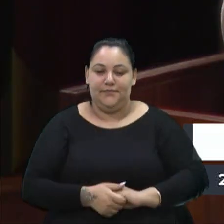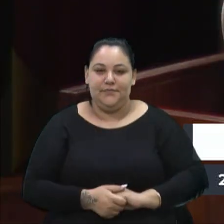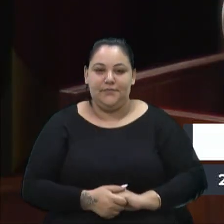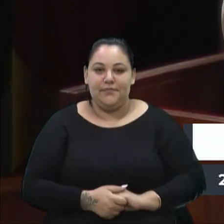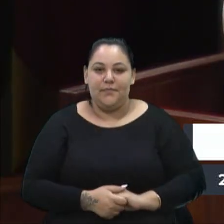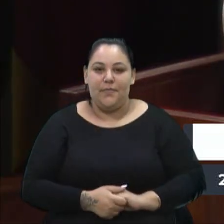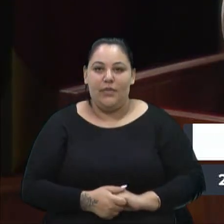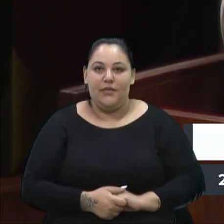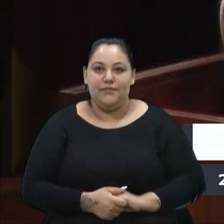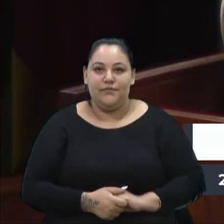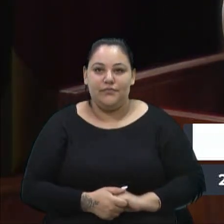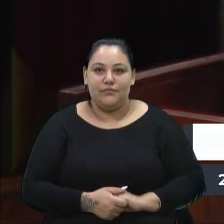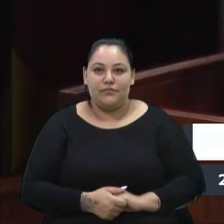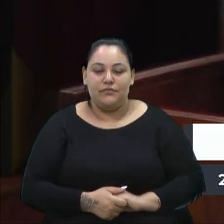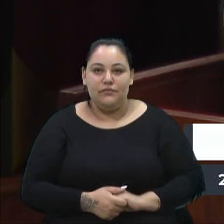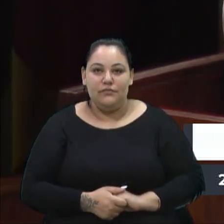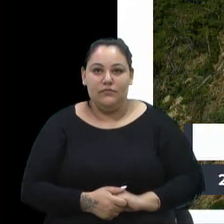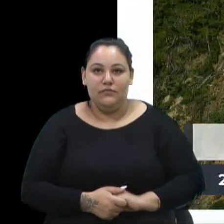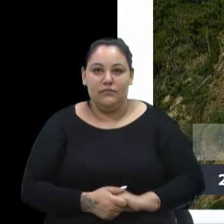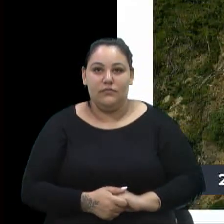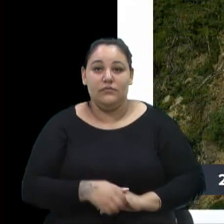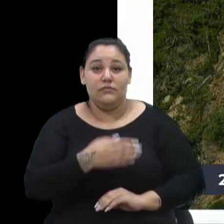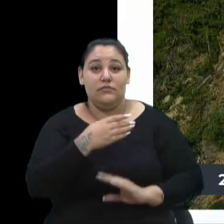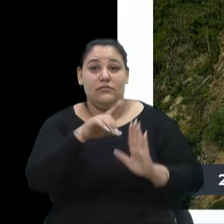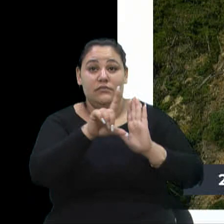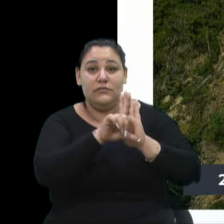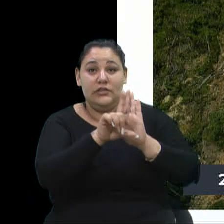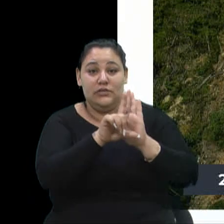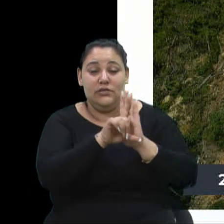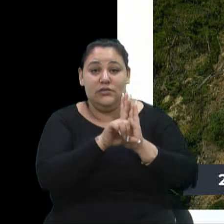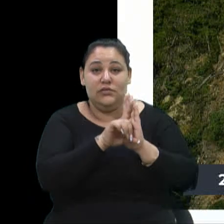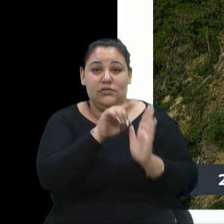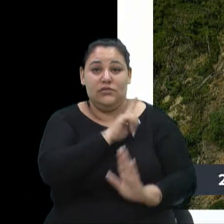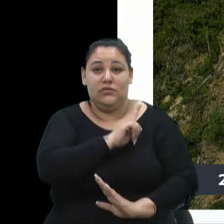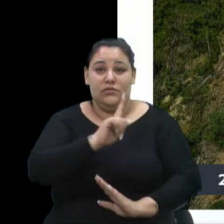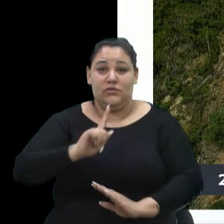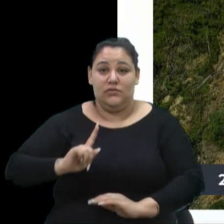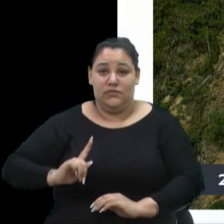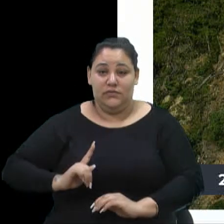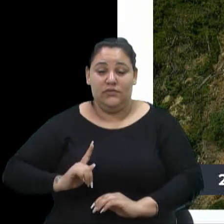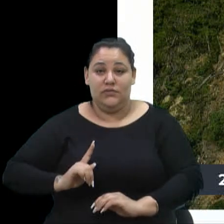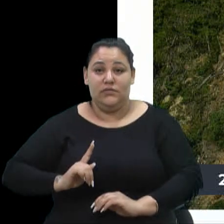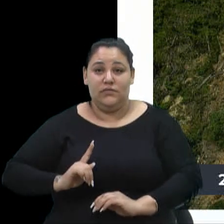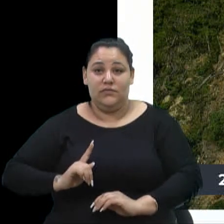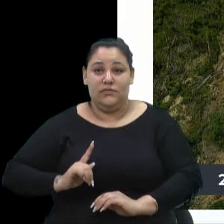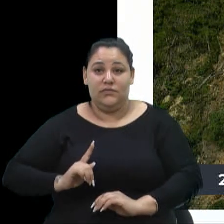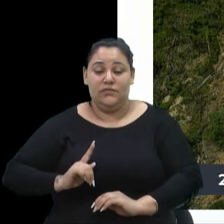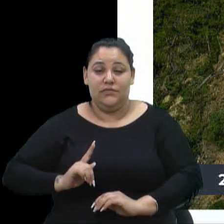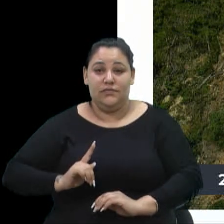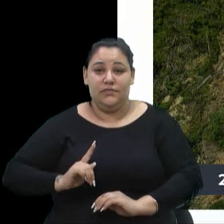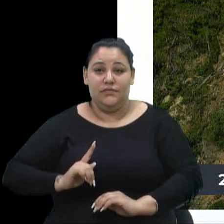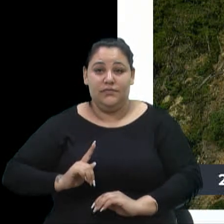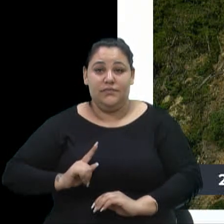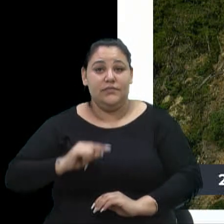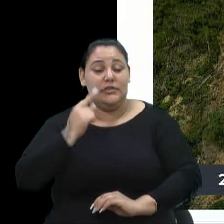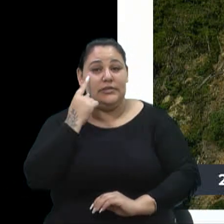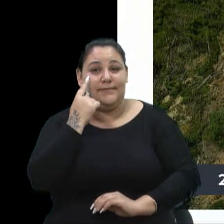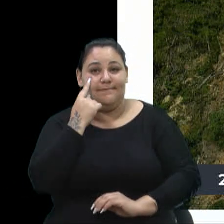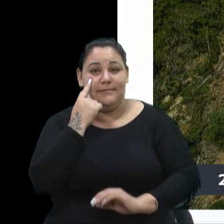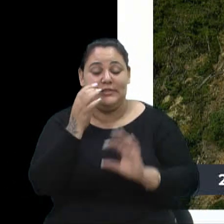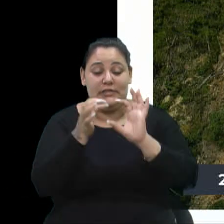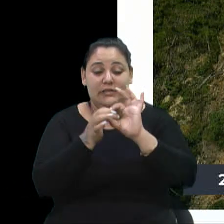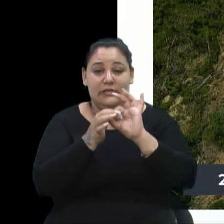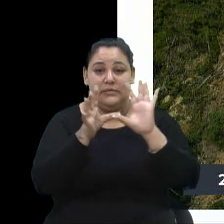O projeto de lei do governo enviado ao Congresso previa, porque agora não vai ser mais, a liberação de